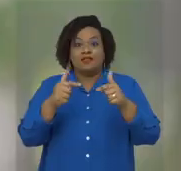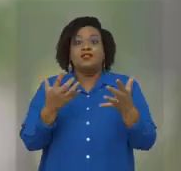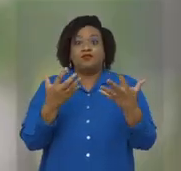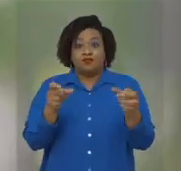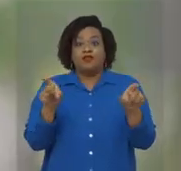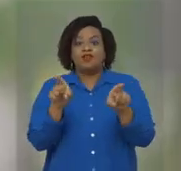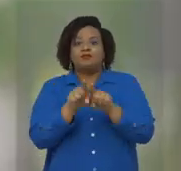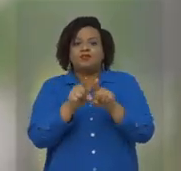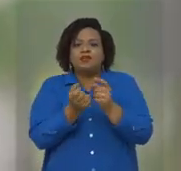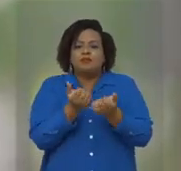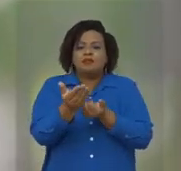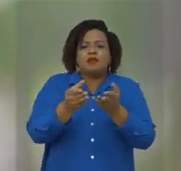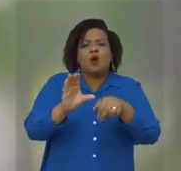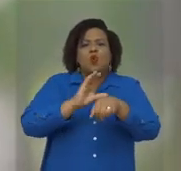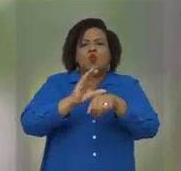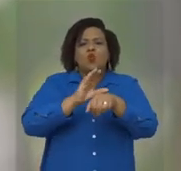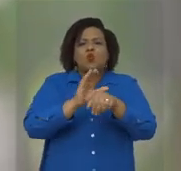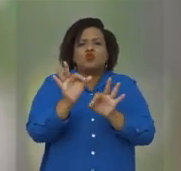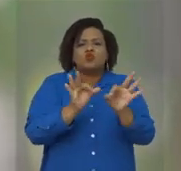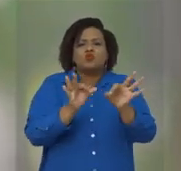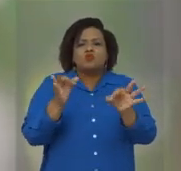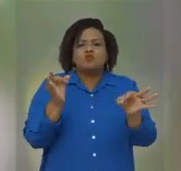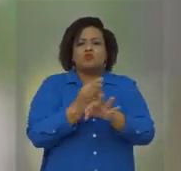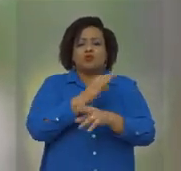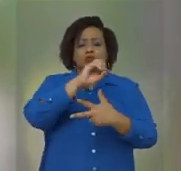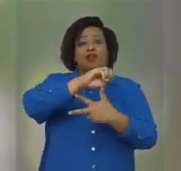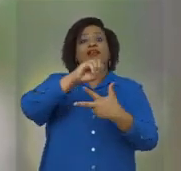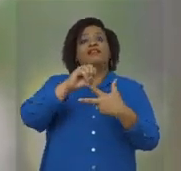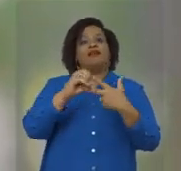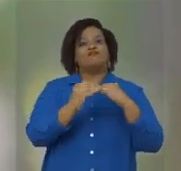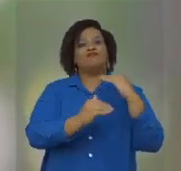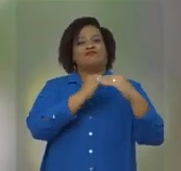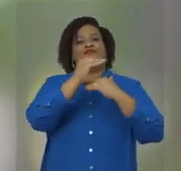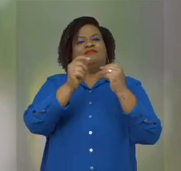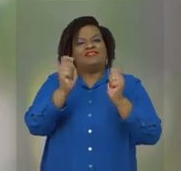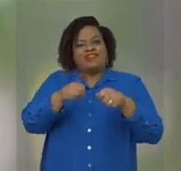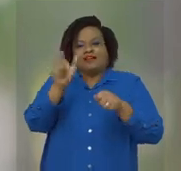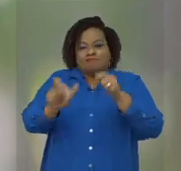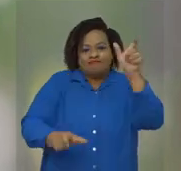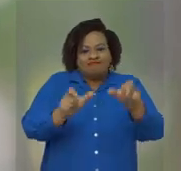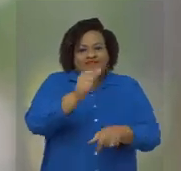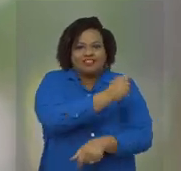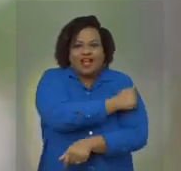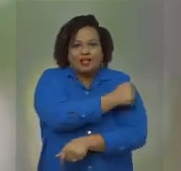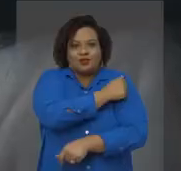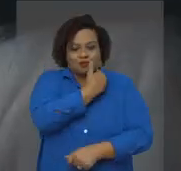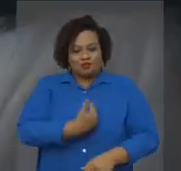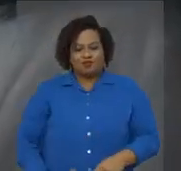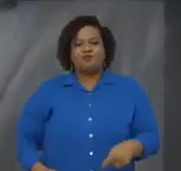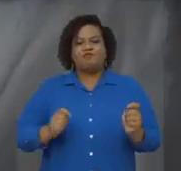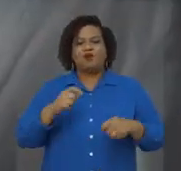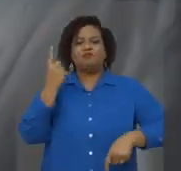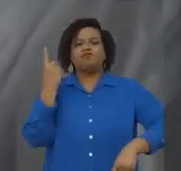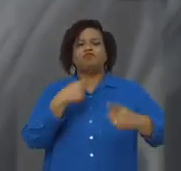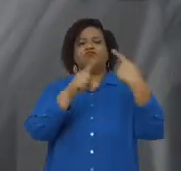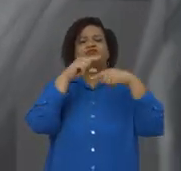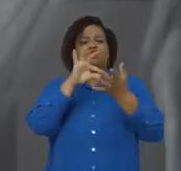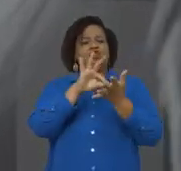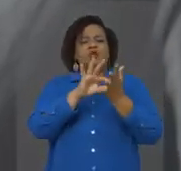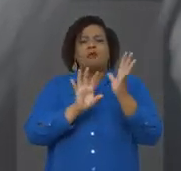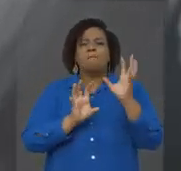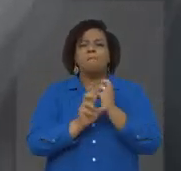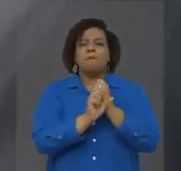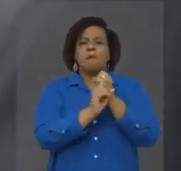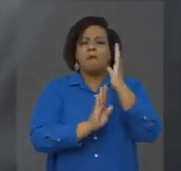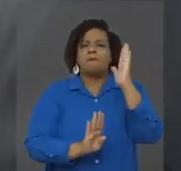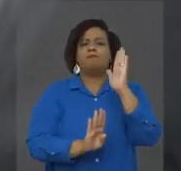empregabilidade. Vamos também oferecer cursos preparatórios para o Enem, de maneira que o estudante da rede pública possa alcançar